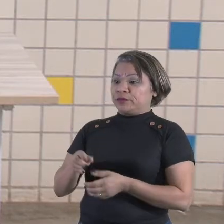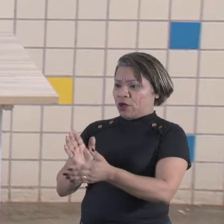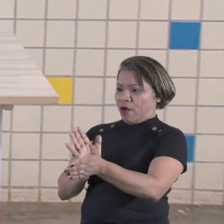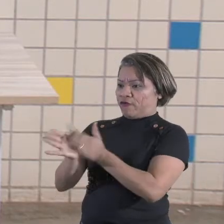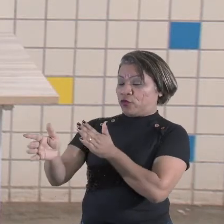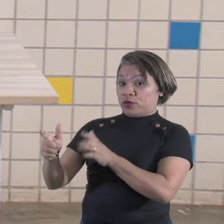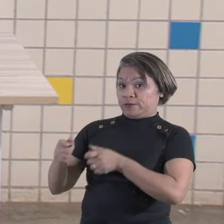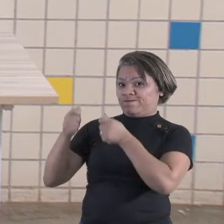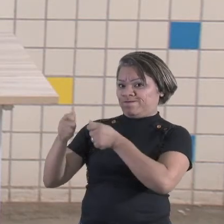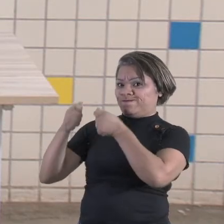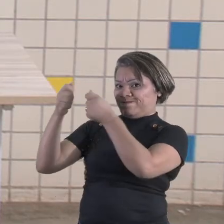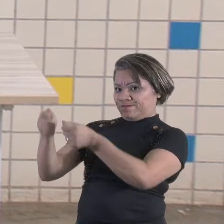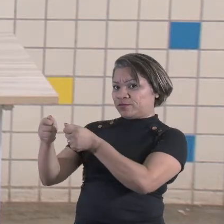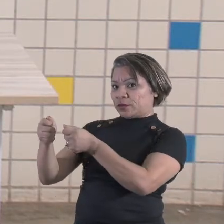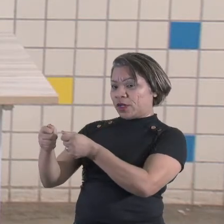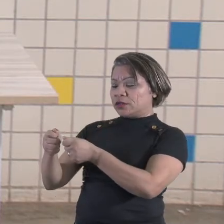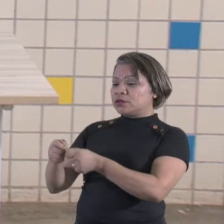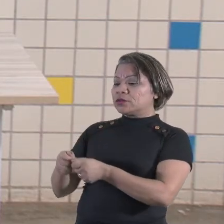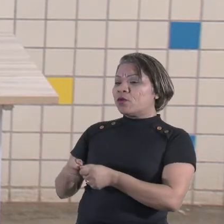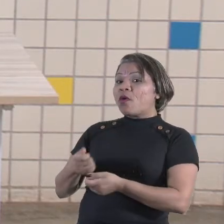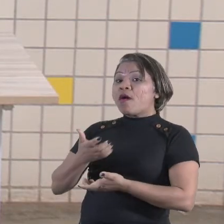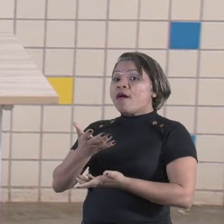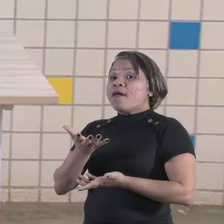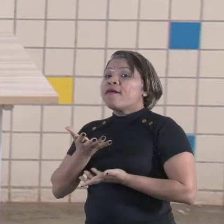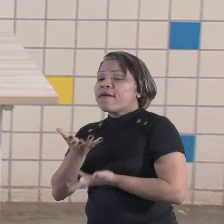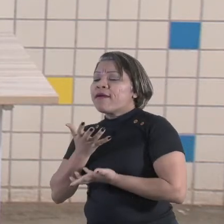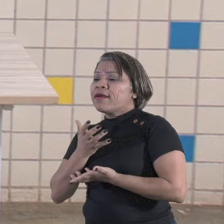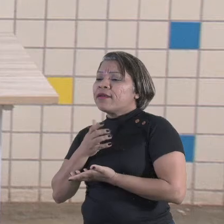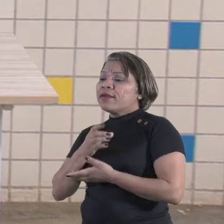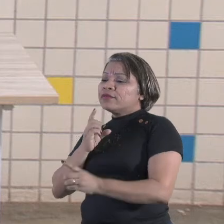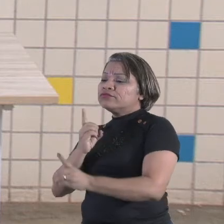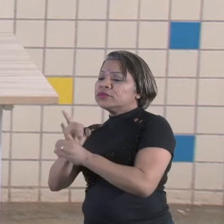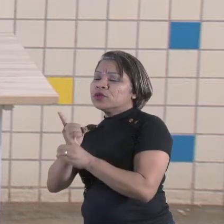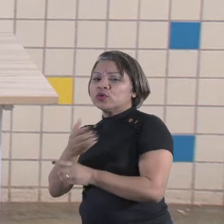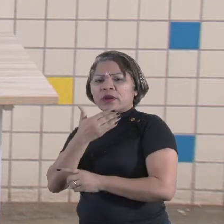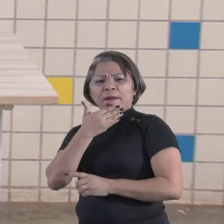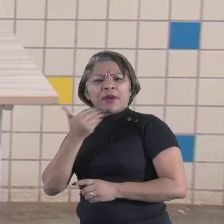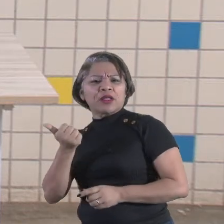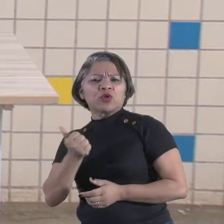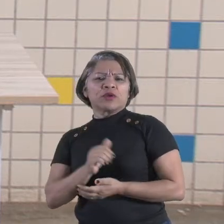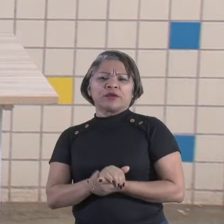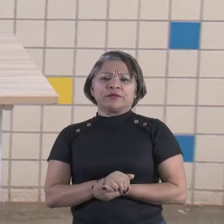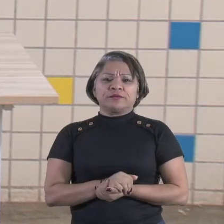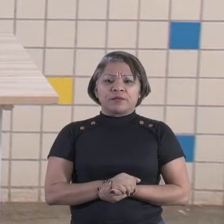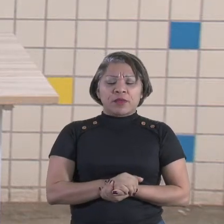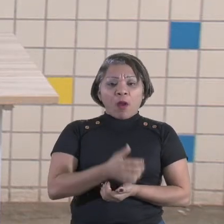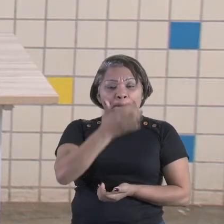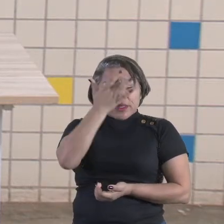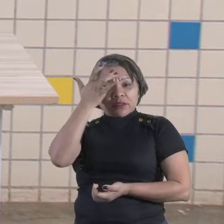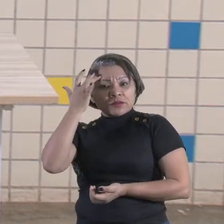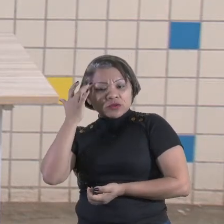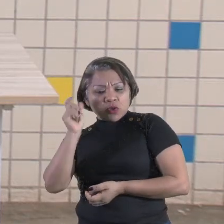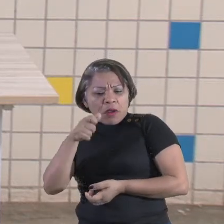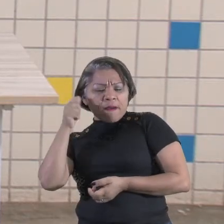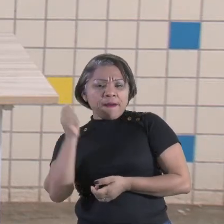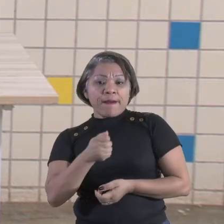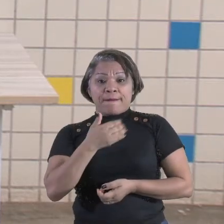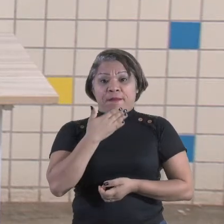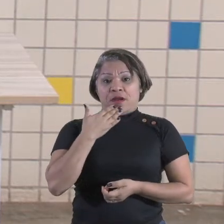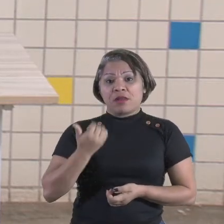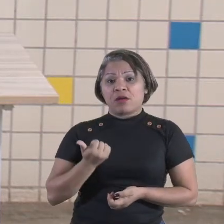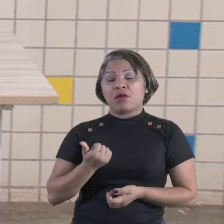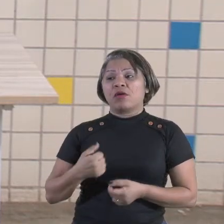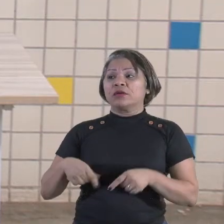isso, encontrar melhorias, um feitor melhor, encontrar a possibilidade de relembrar a